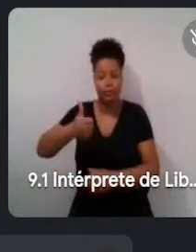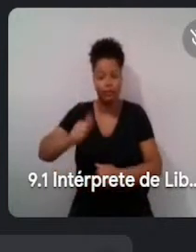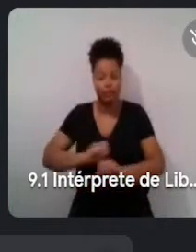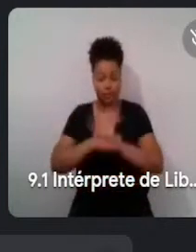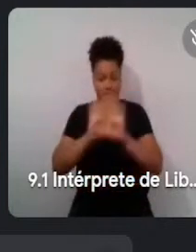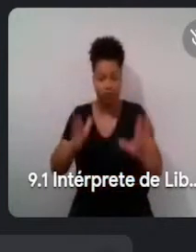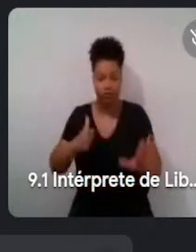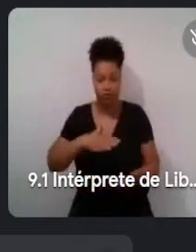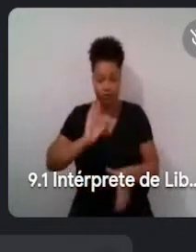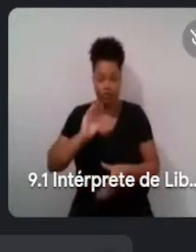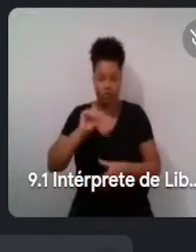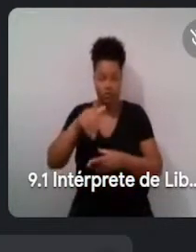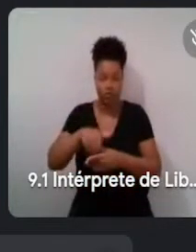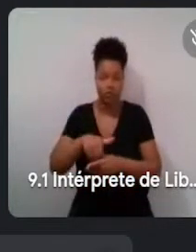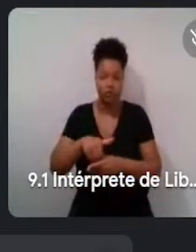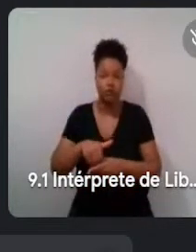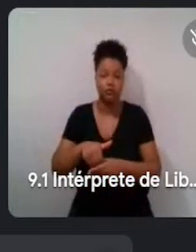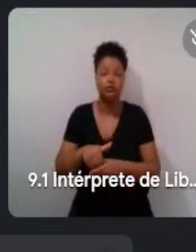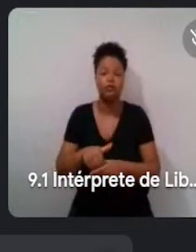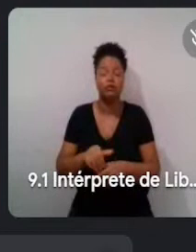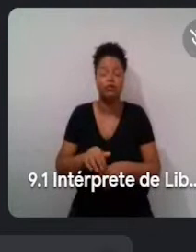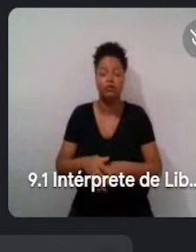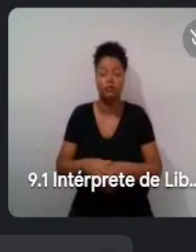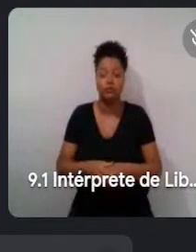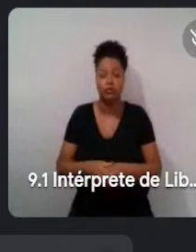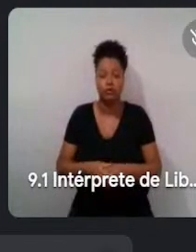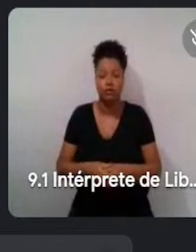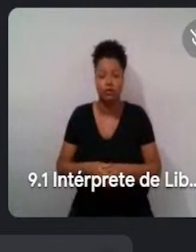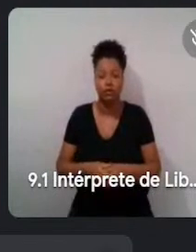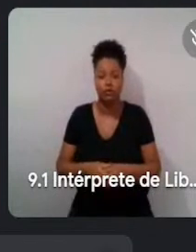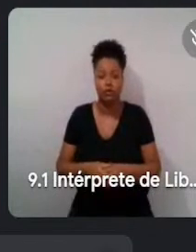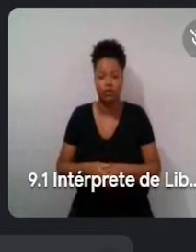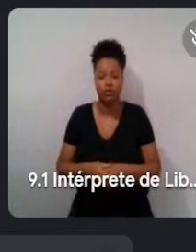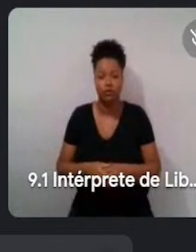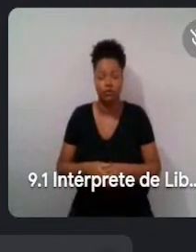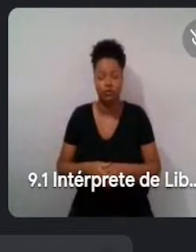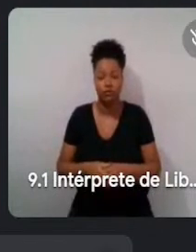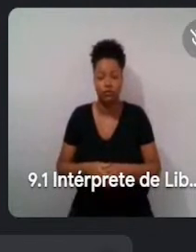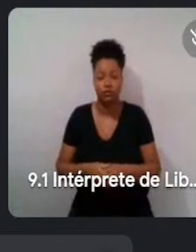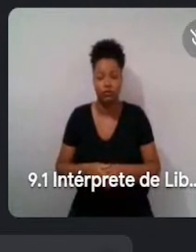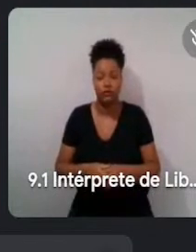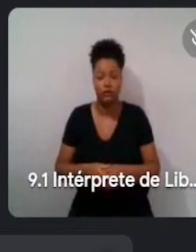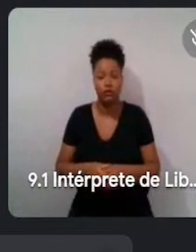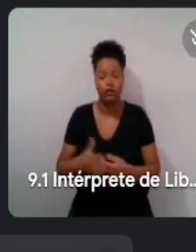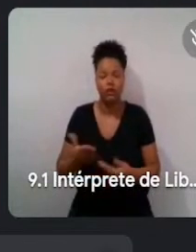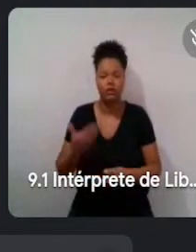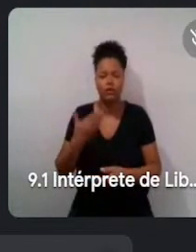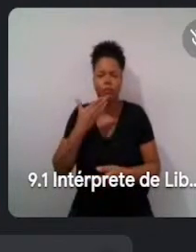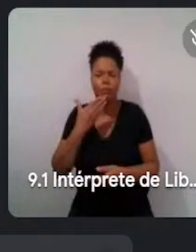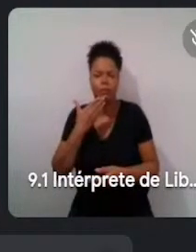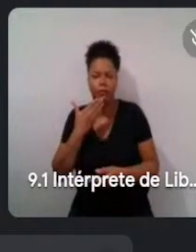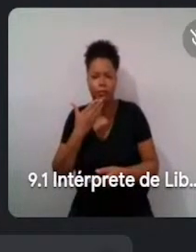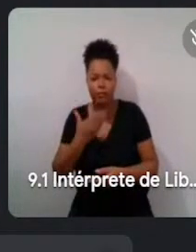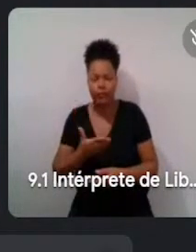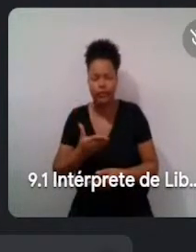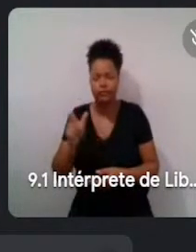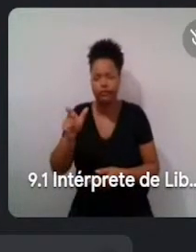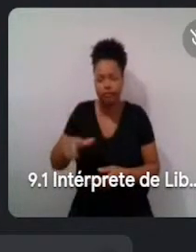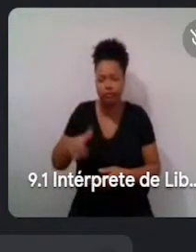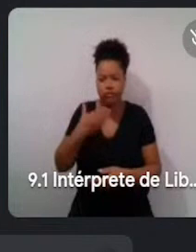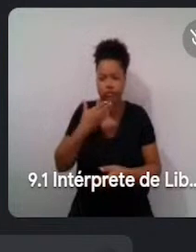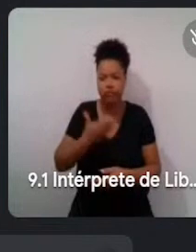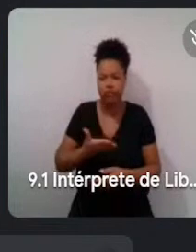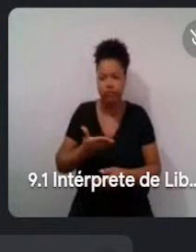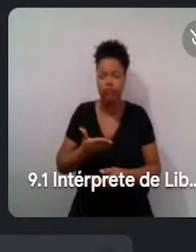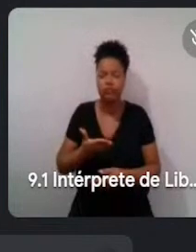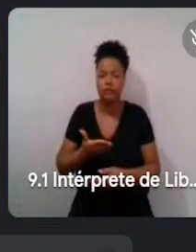voto, adentrando no mérito recursal, que embora se alegue que não haveria